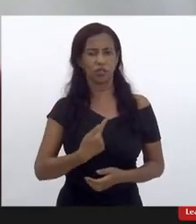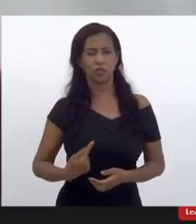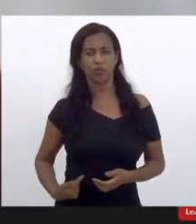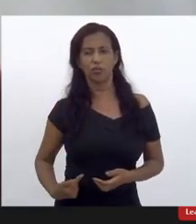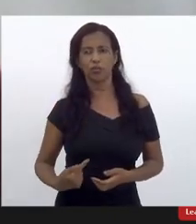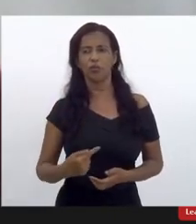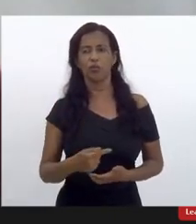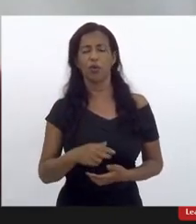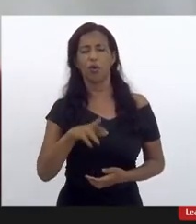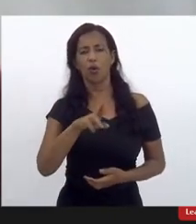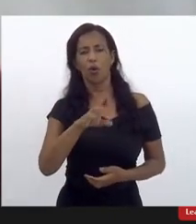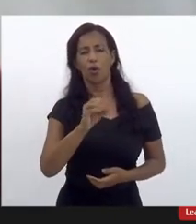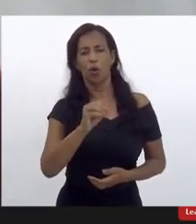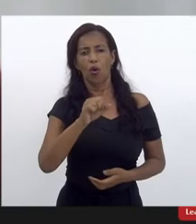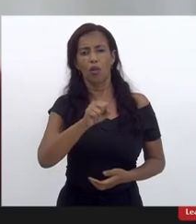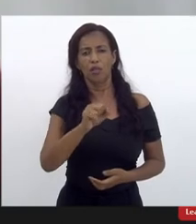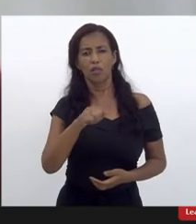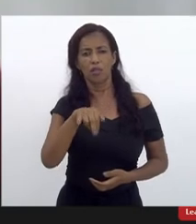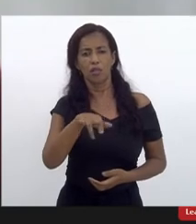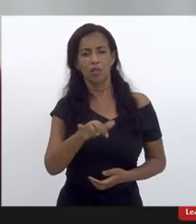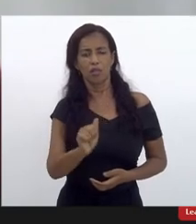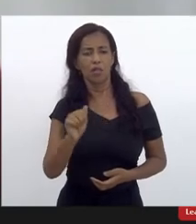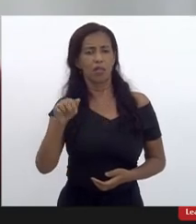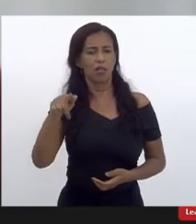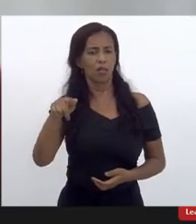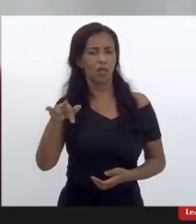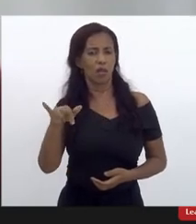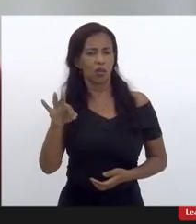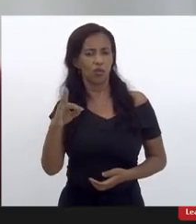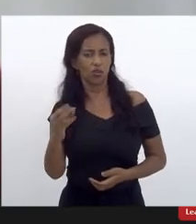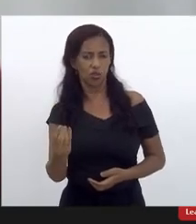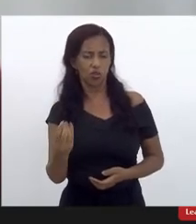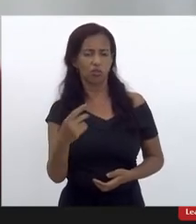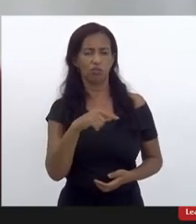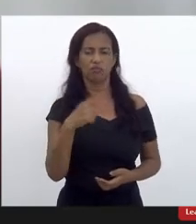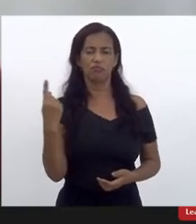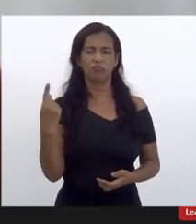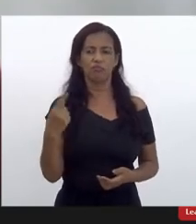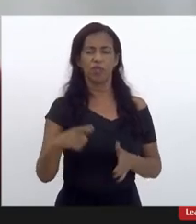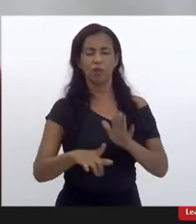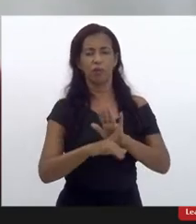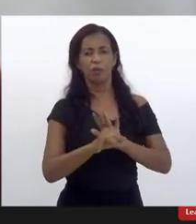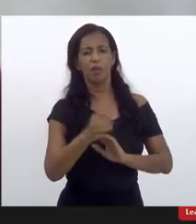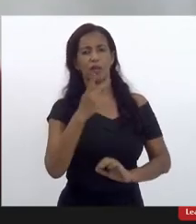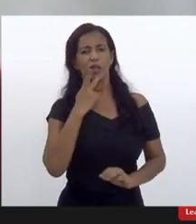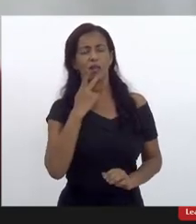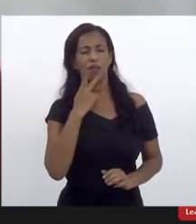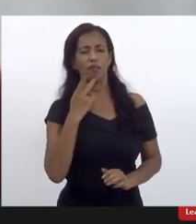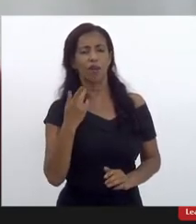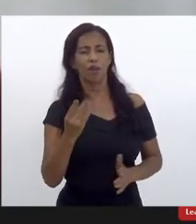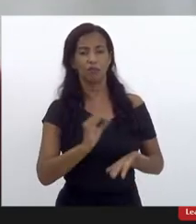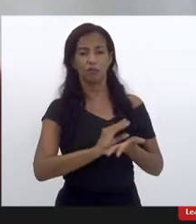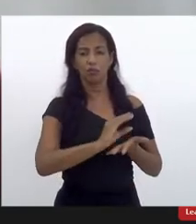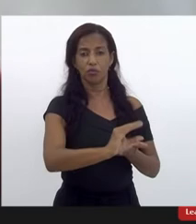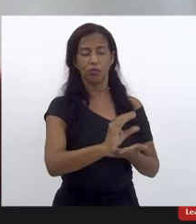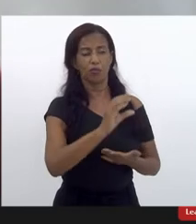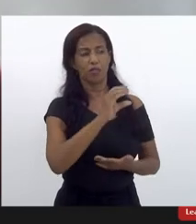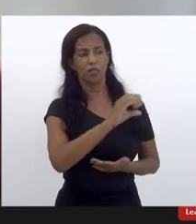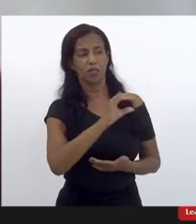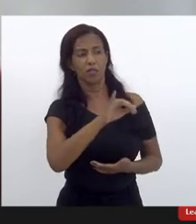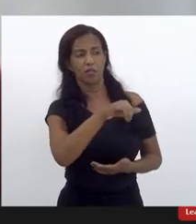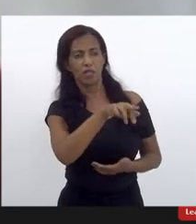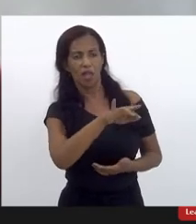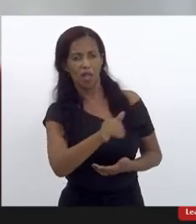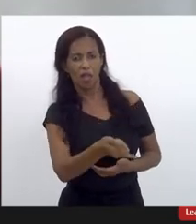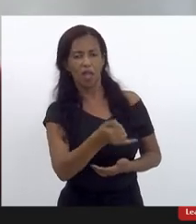salvo engano, Rosinha Garotinho. É uma lei que fala sobre a verba descentralizada, tanto para o CCES, para a